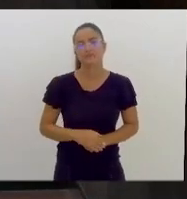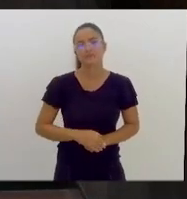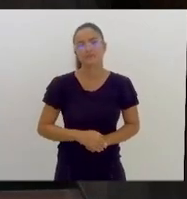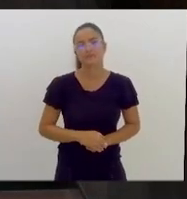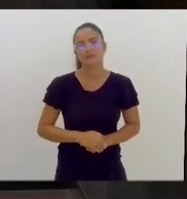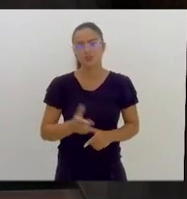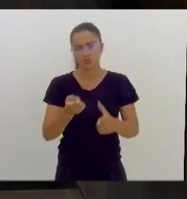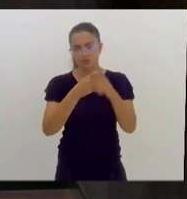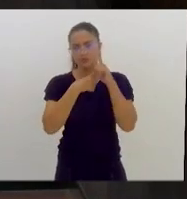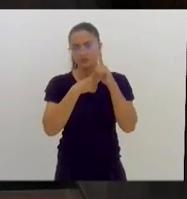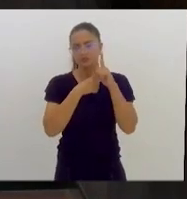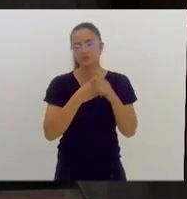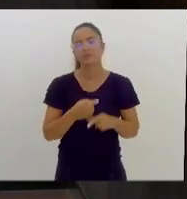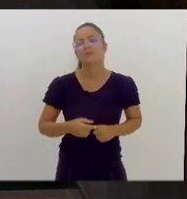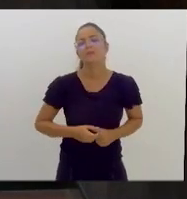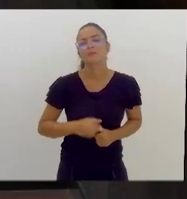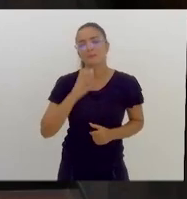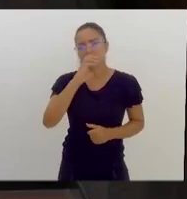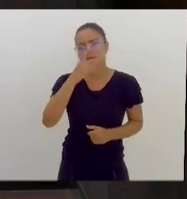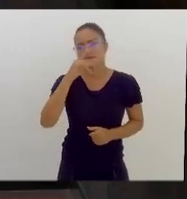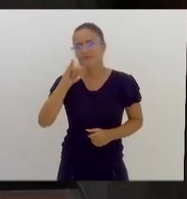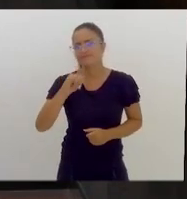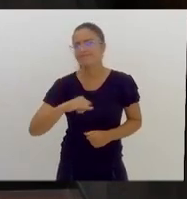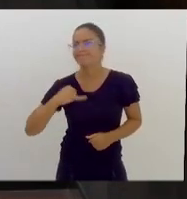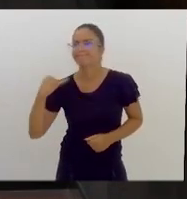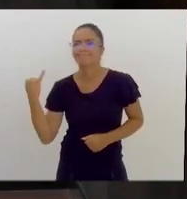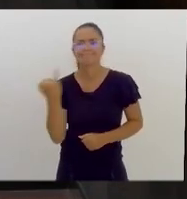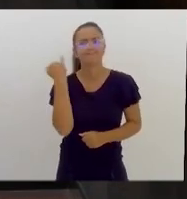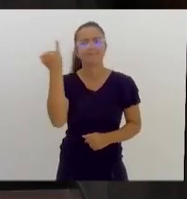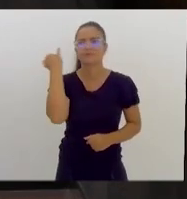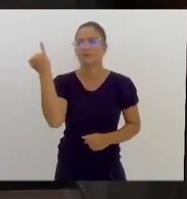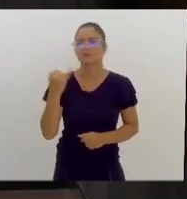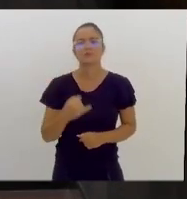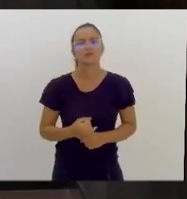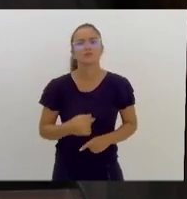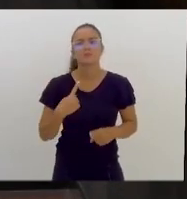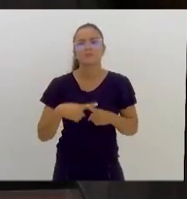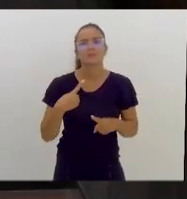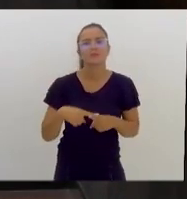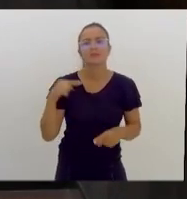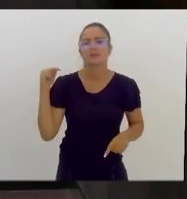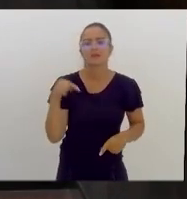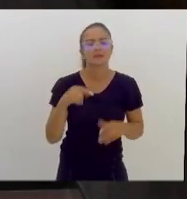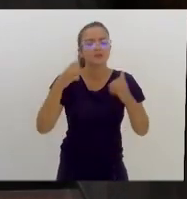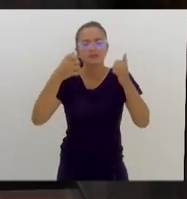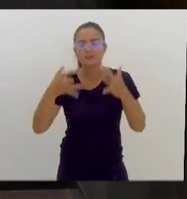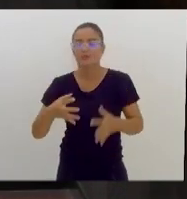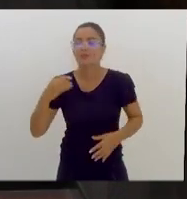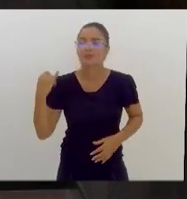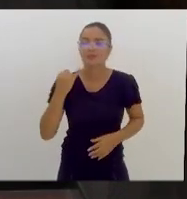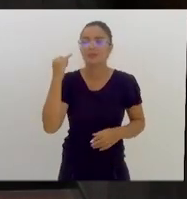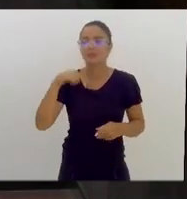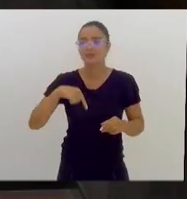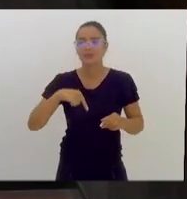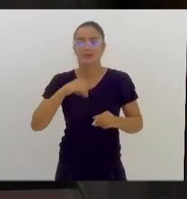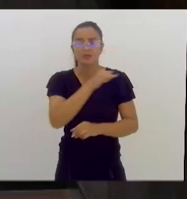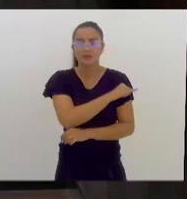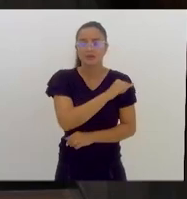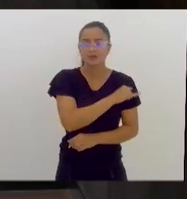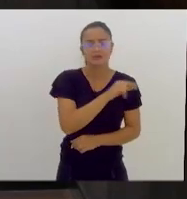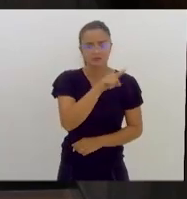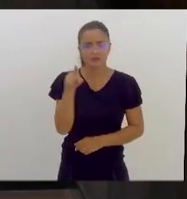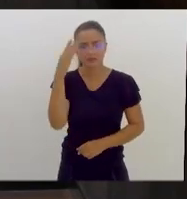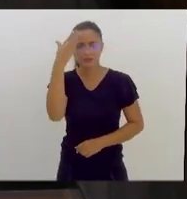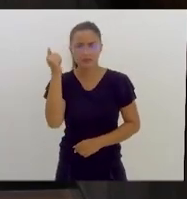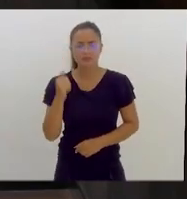da dívida, a CPI mais relevante dessa legislatura, porque discutiu algo crucial para o Rio de Janeiro. Todos sabem, você que nos